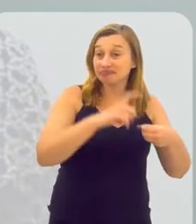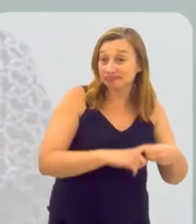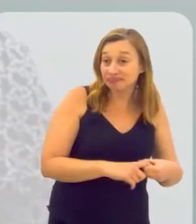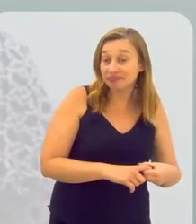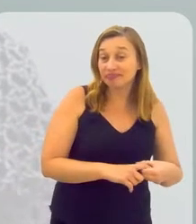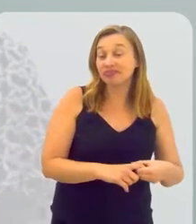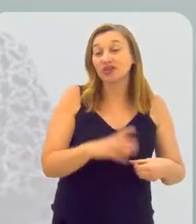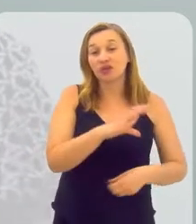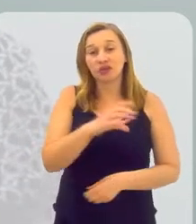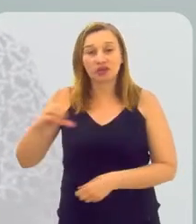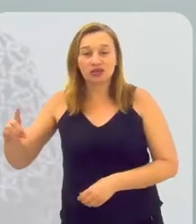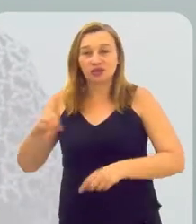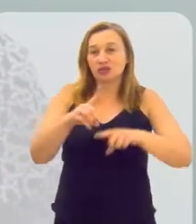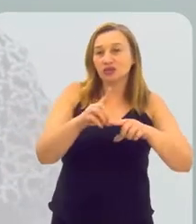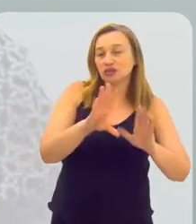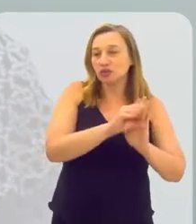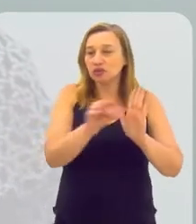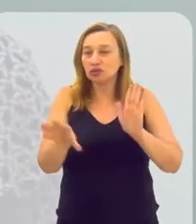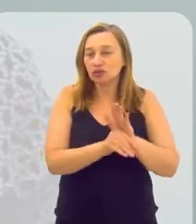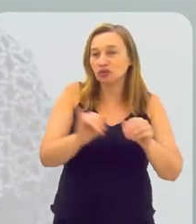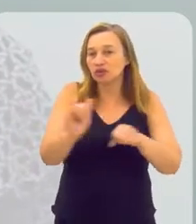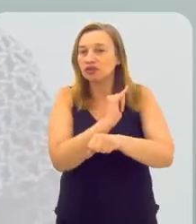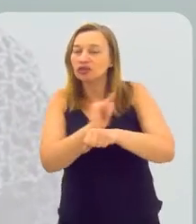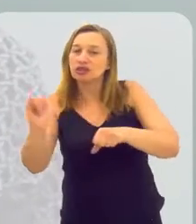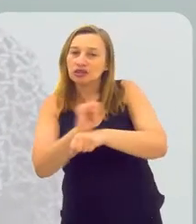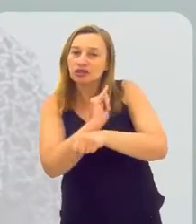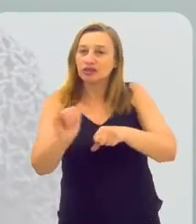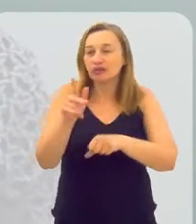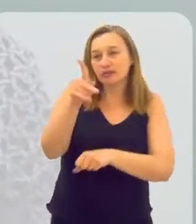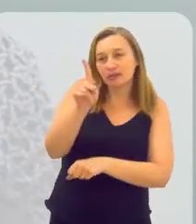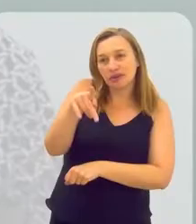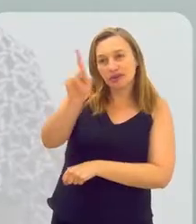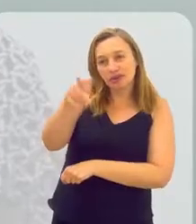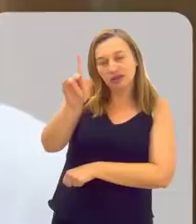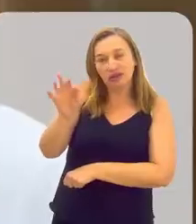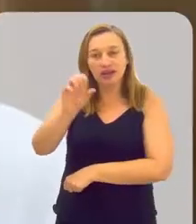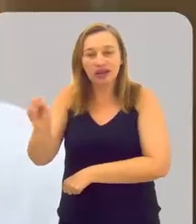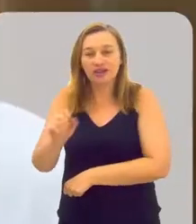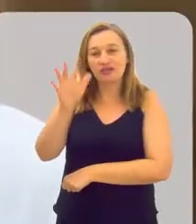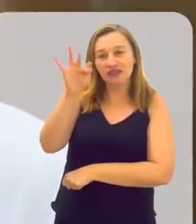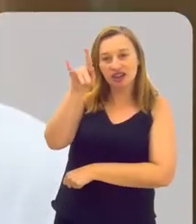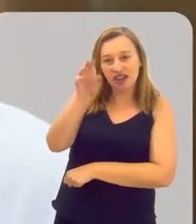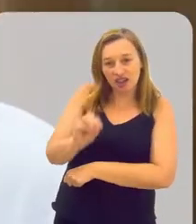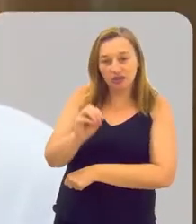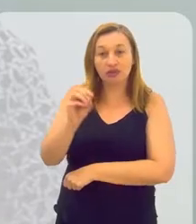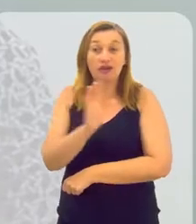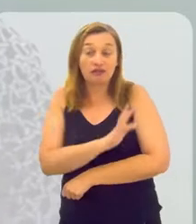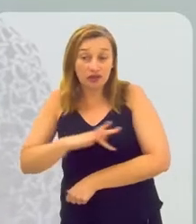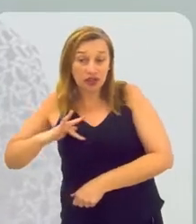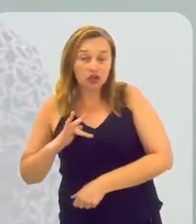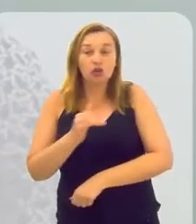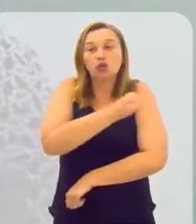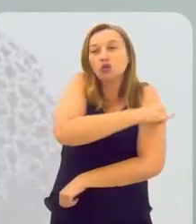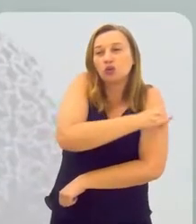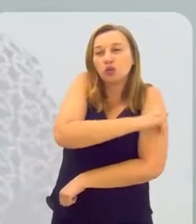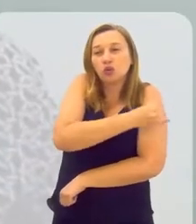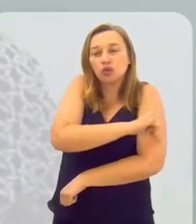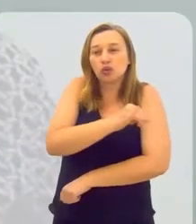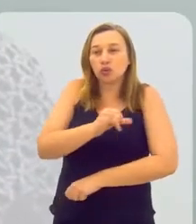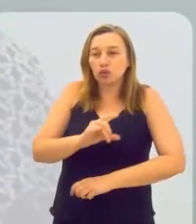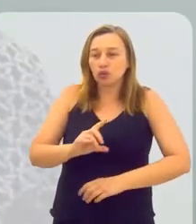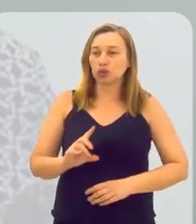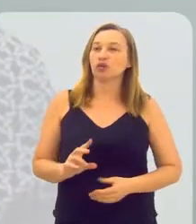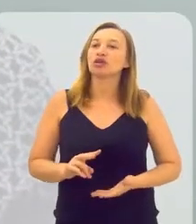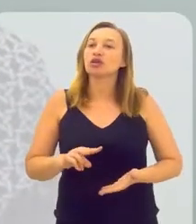Estamos de volta com o coordenador de conteúdo estratégico de petróleo, gás e naval, Fernando Montera, da Firjan. O Rio de Janeiro está